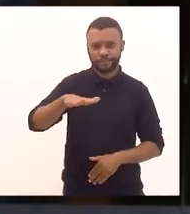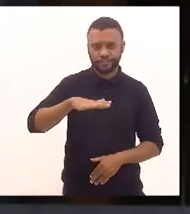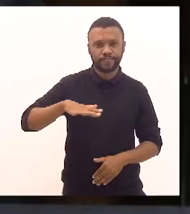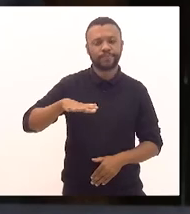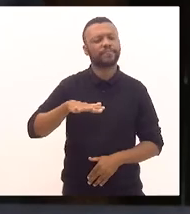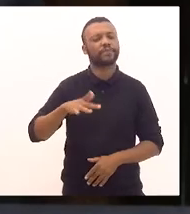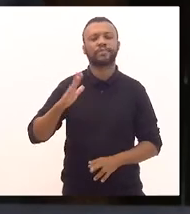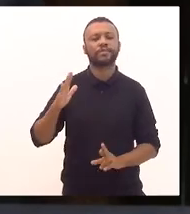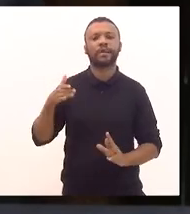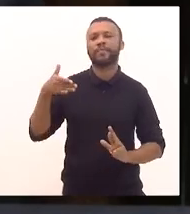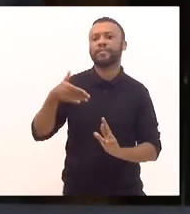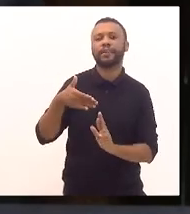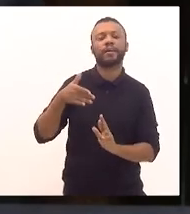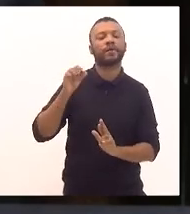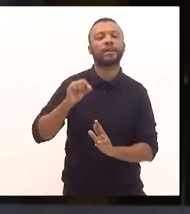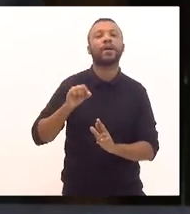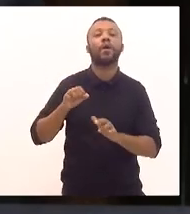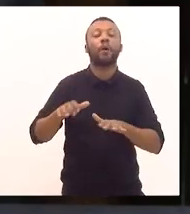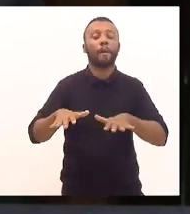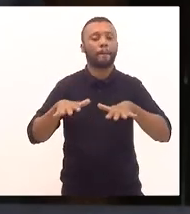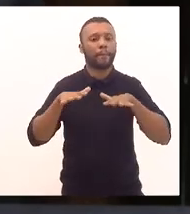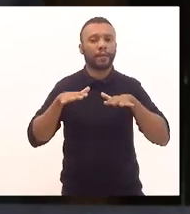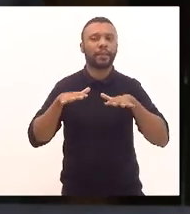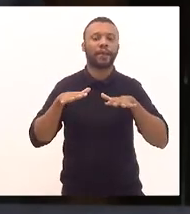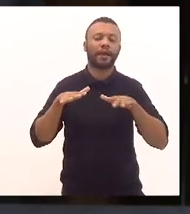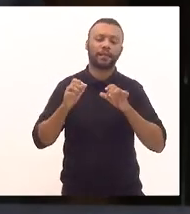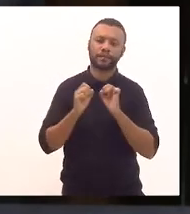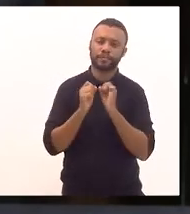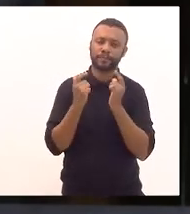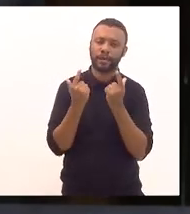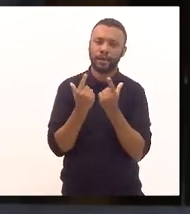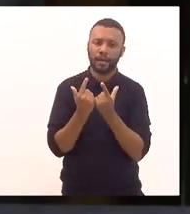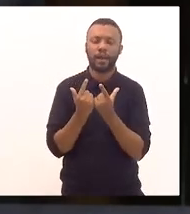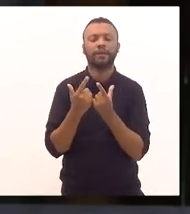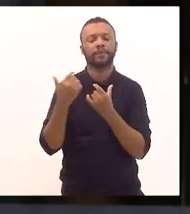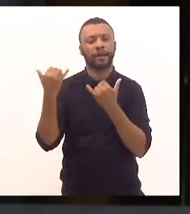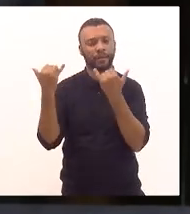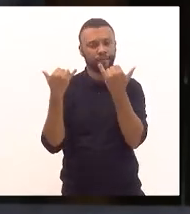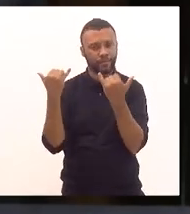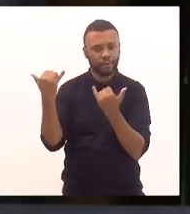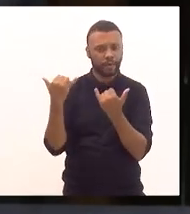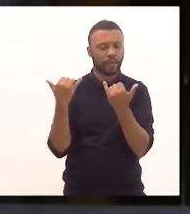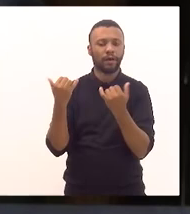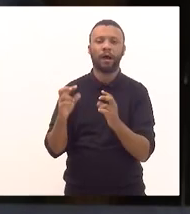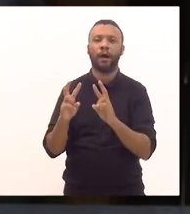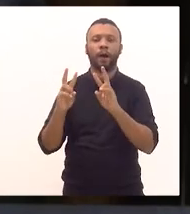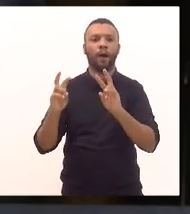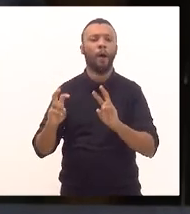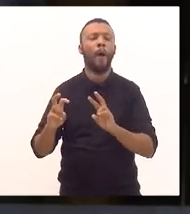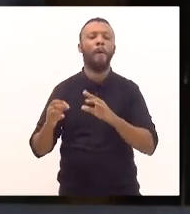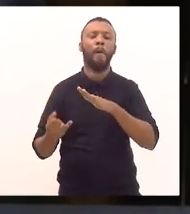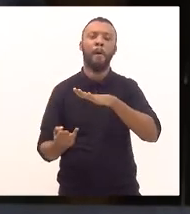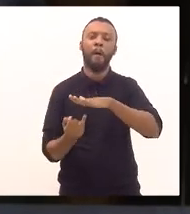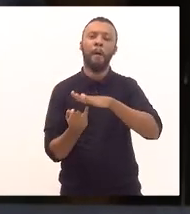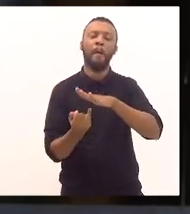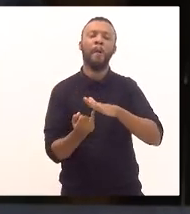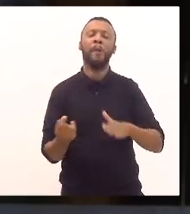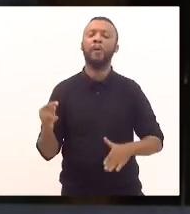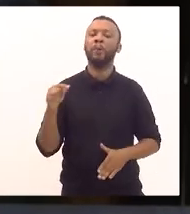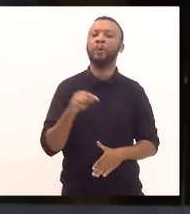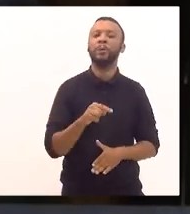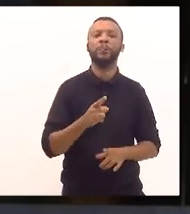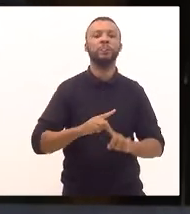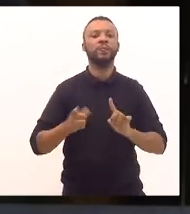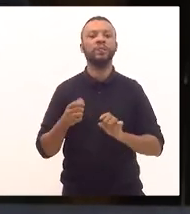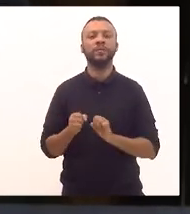remeter aqui para o plenário para casa as mensagens em relação a própria instituição mas